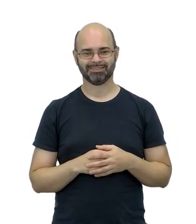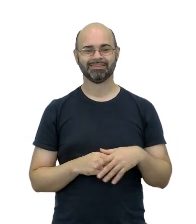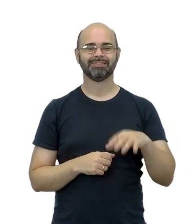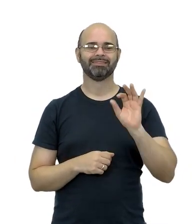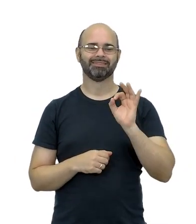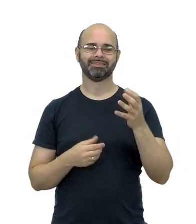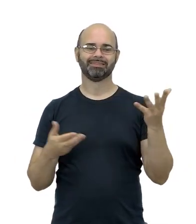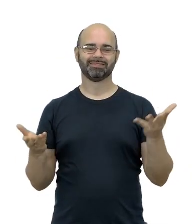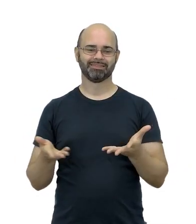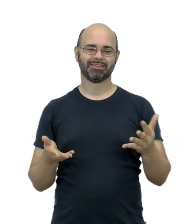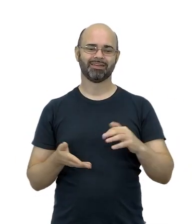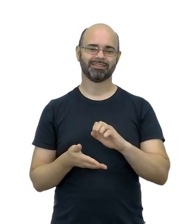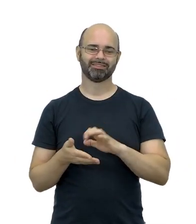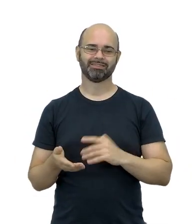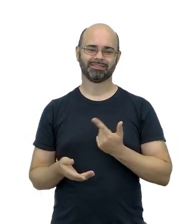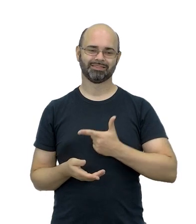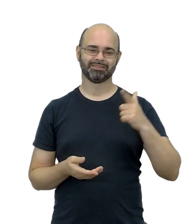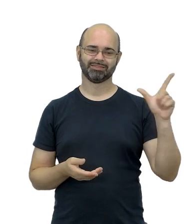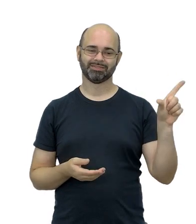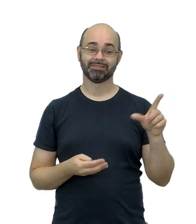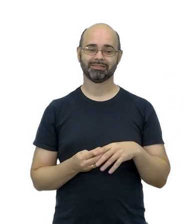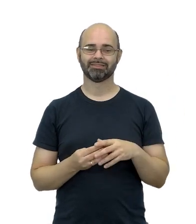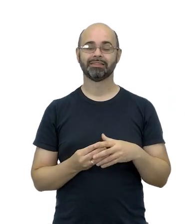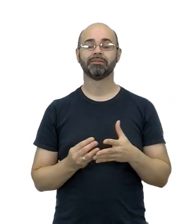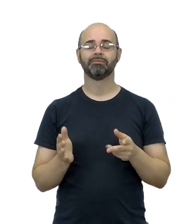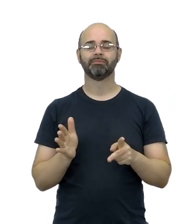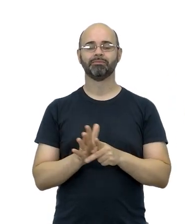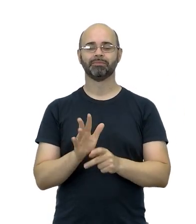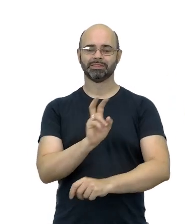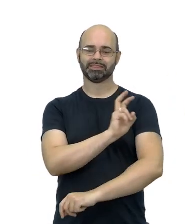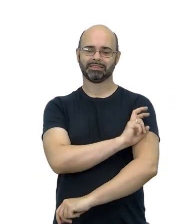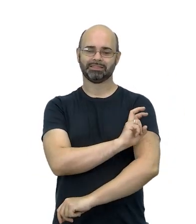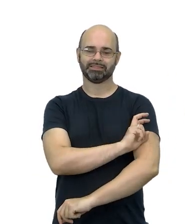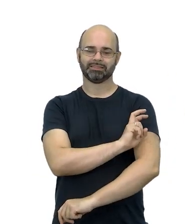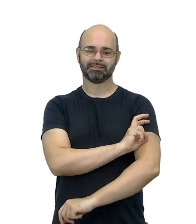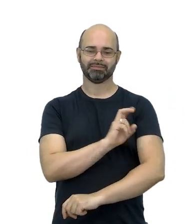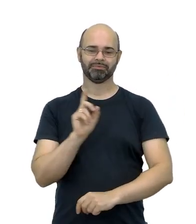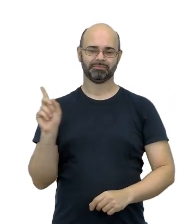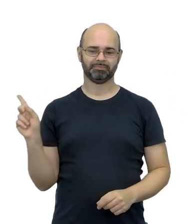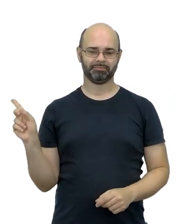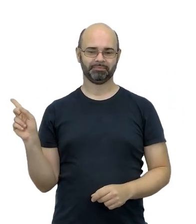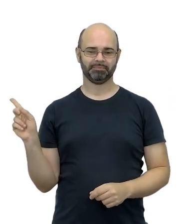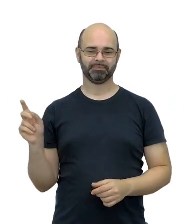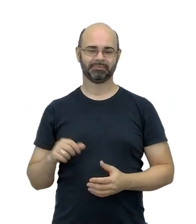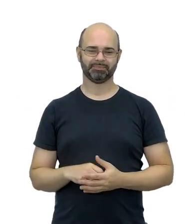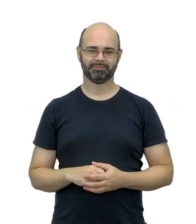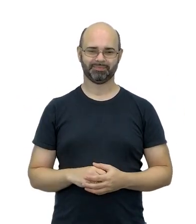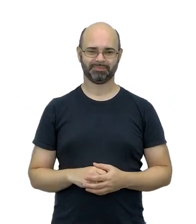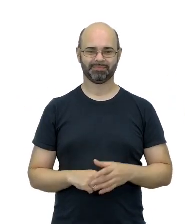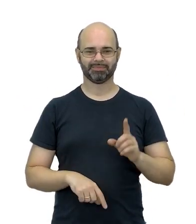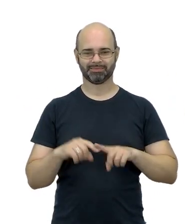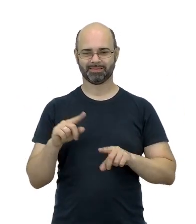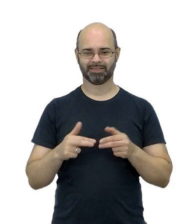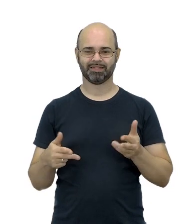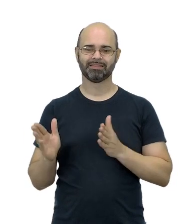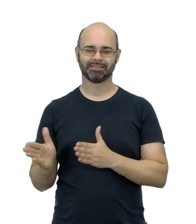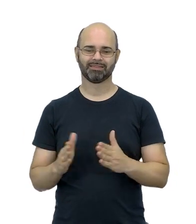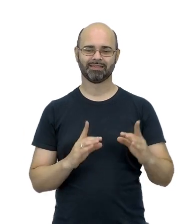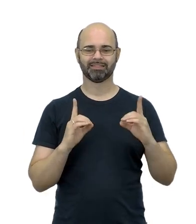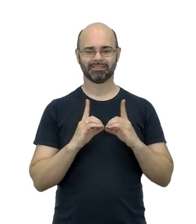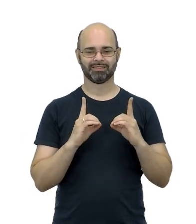para uma próxima atividade aí, atividade do 5º ano também. Lá no material, na sequência didática 1, que nós estamos,